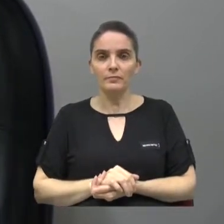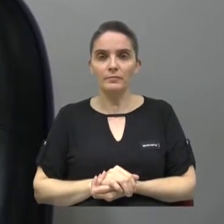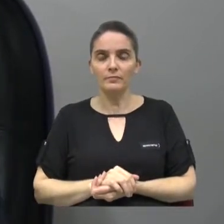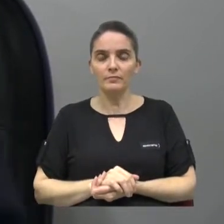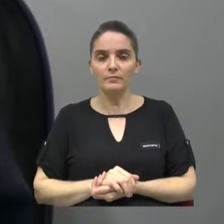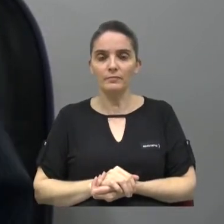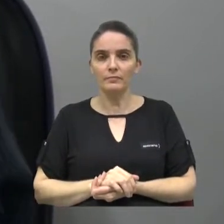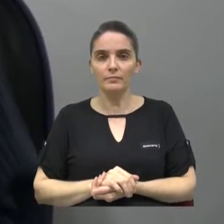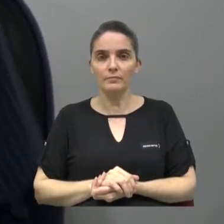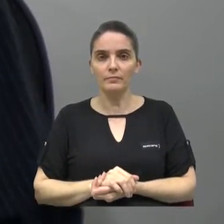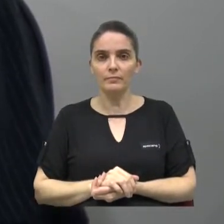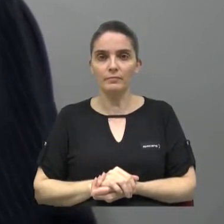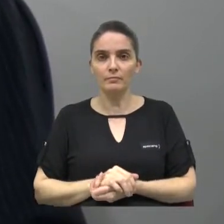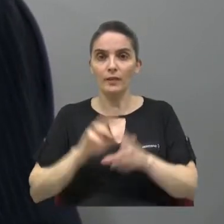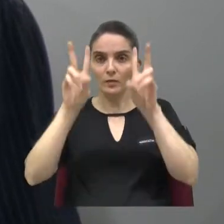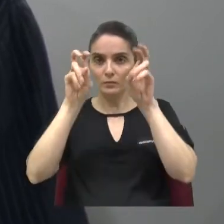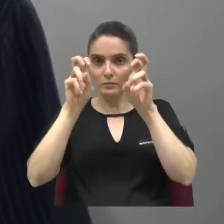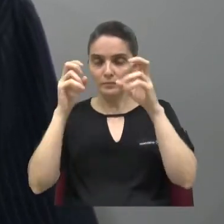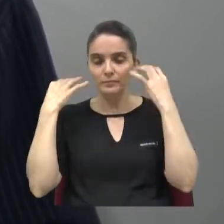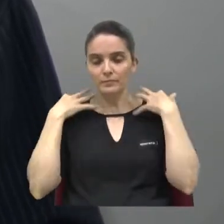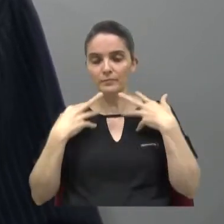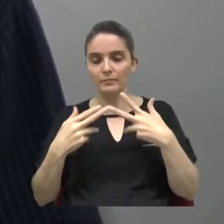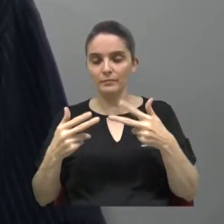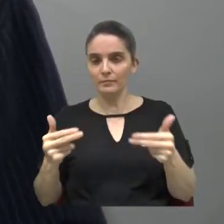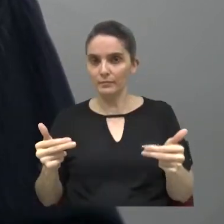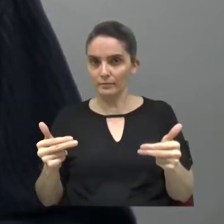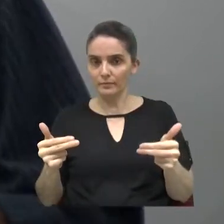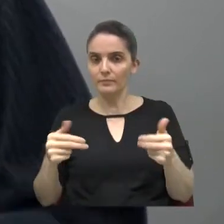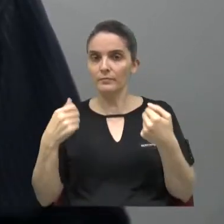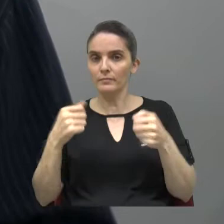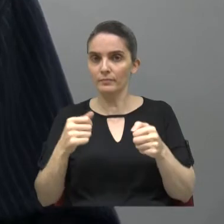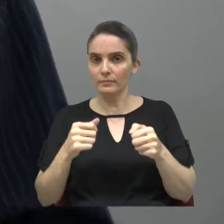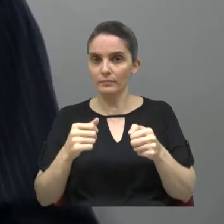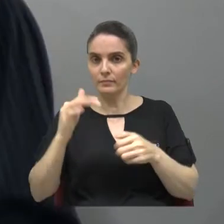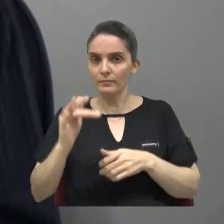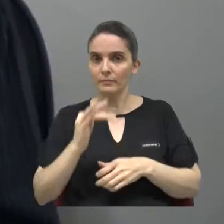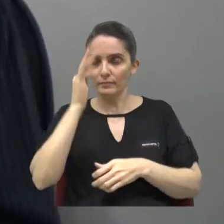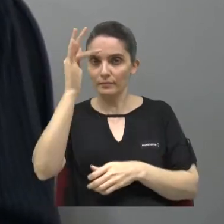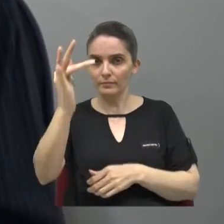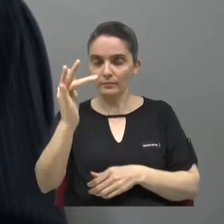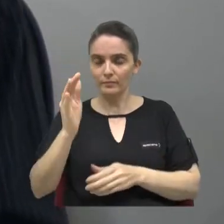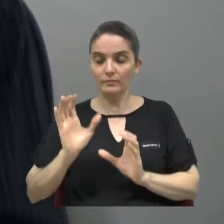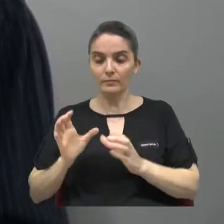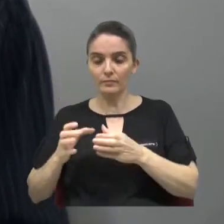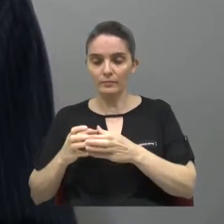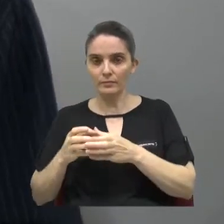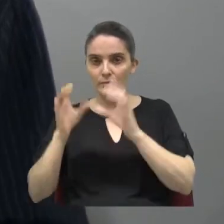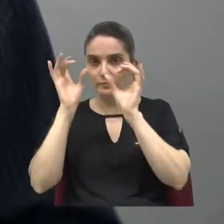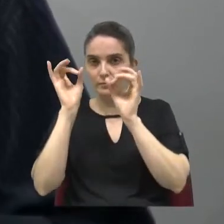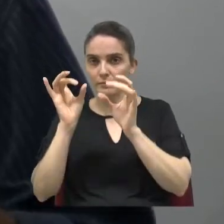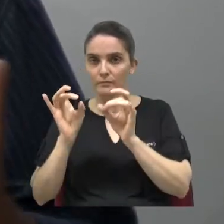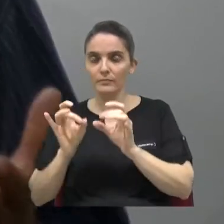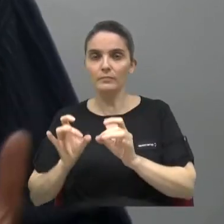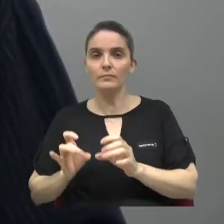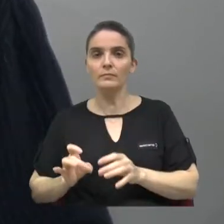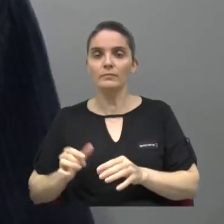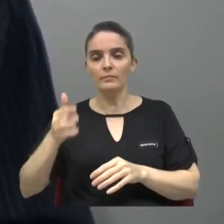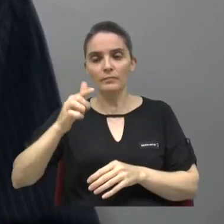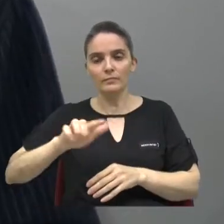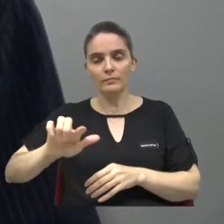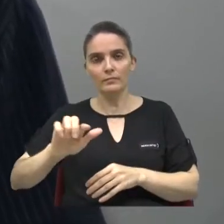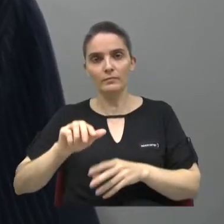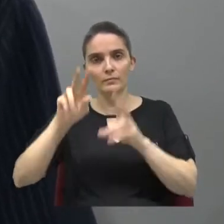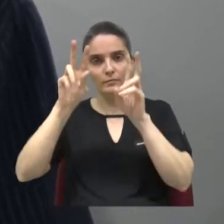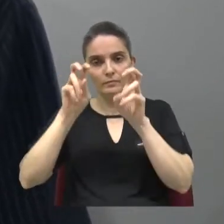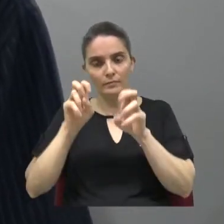causa animal, por exemplo, que é um assunto moderno, poderá futuramente tratar de forma mais específica e outros assuntos que também